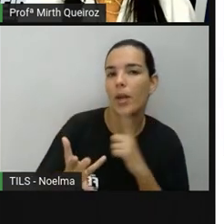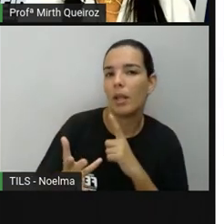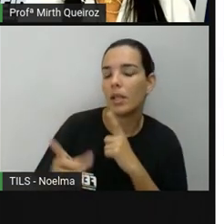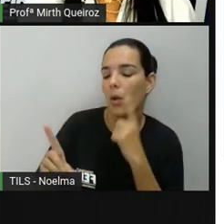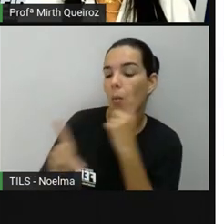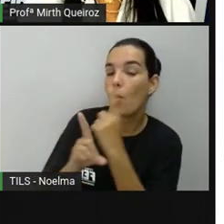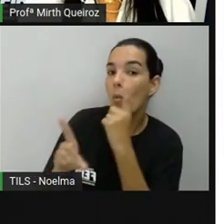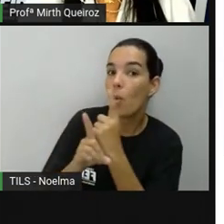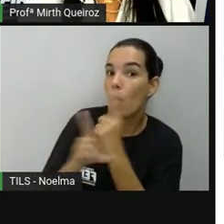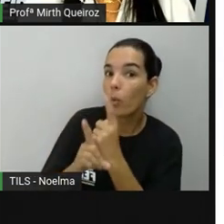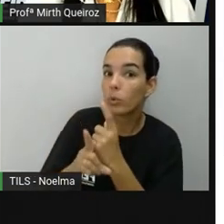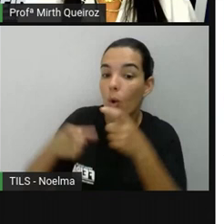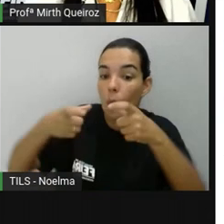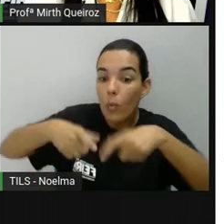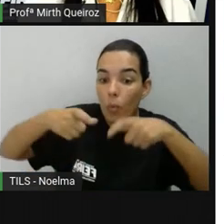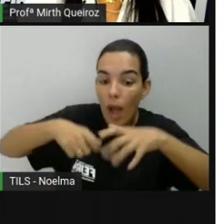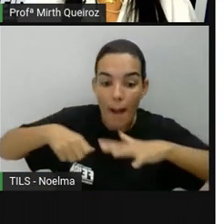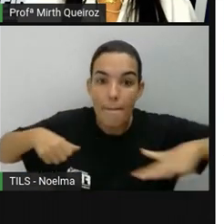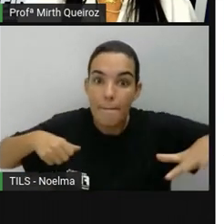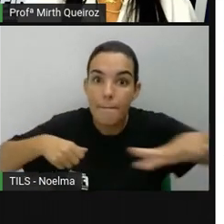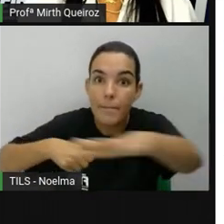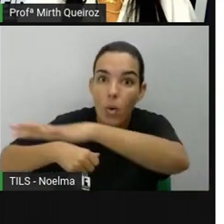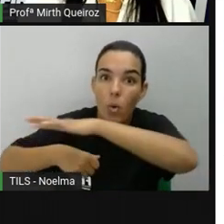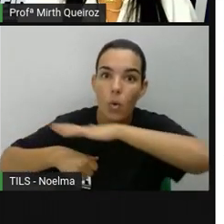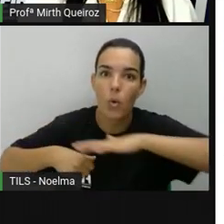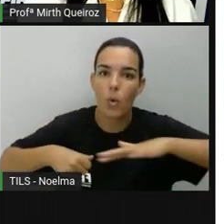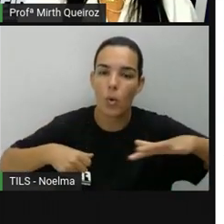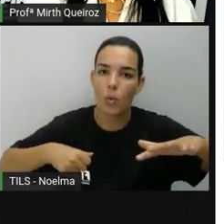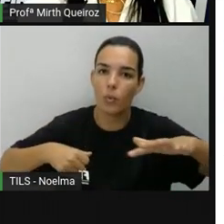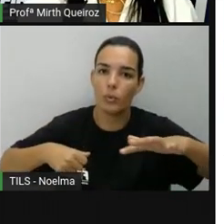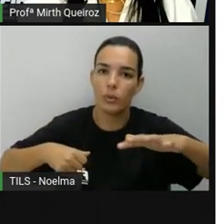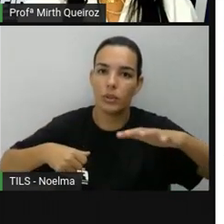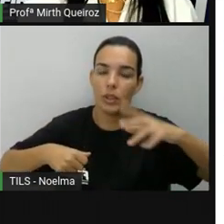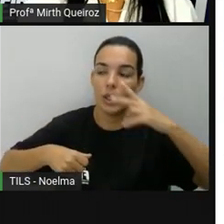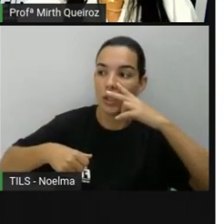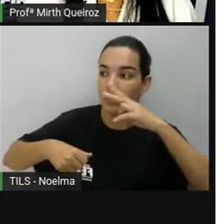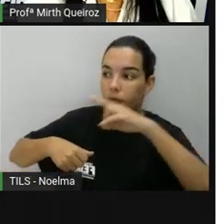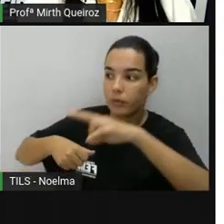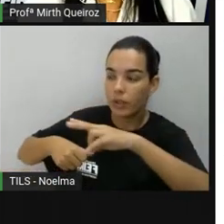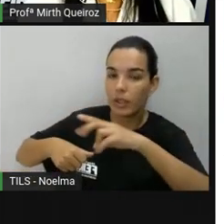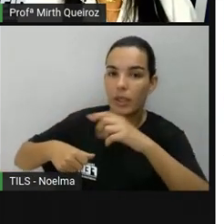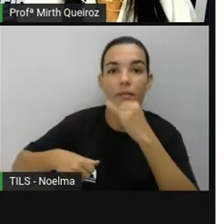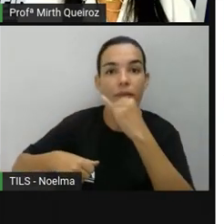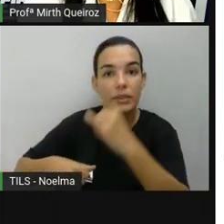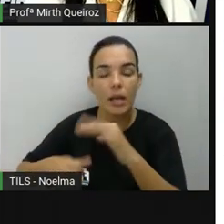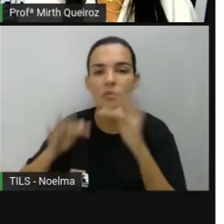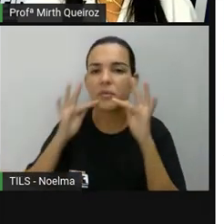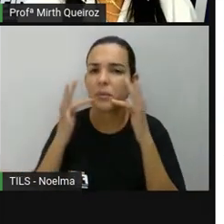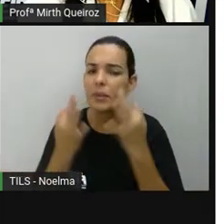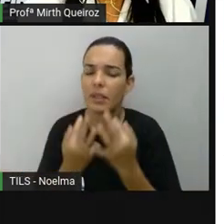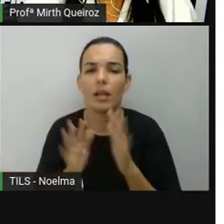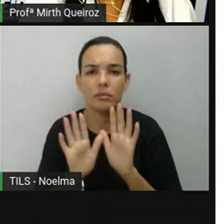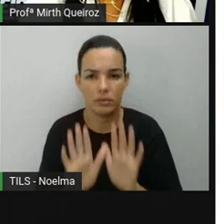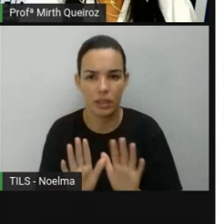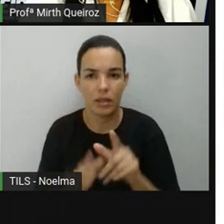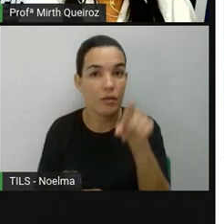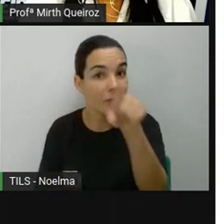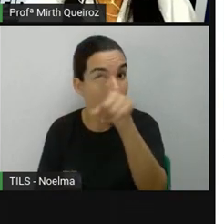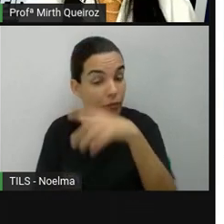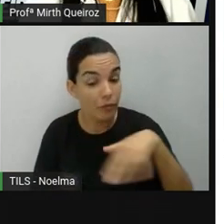locais públicos, deixando alguém avisado sobre com quem estará. No caso de vocês que